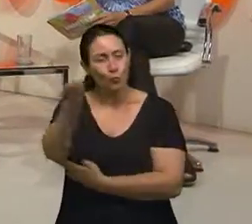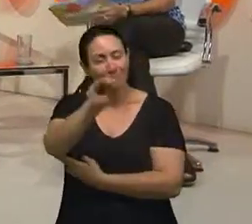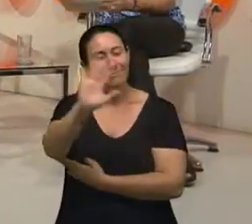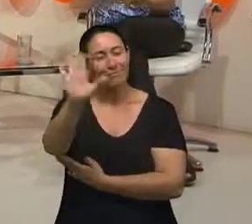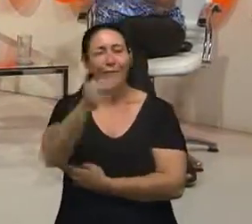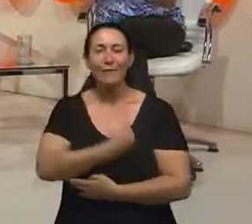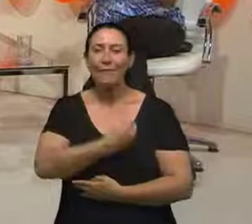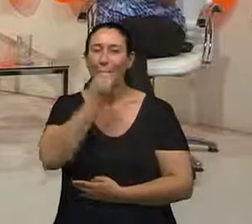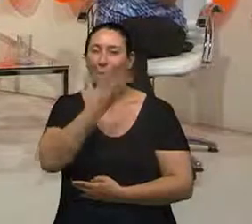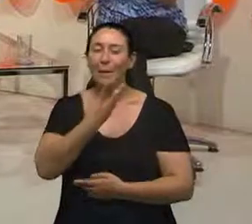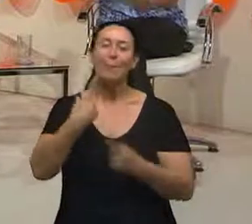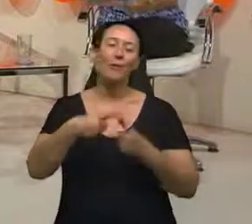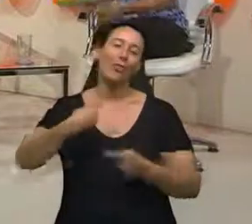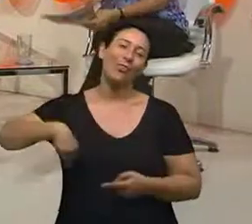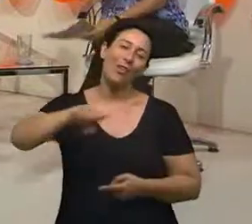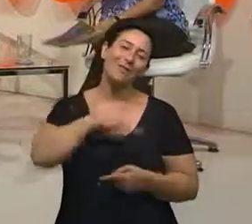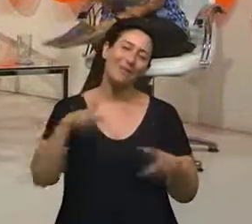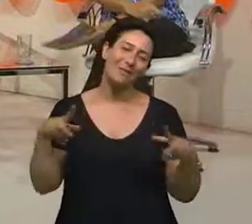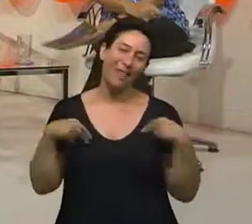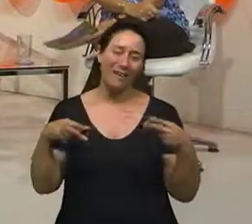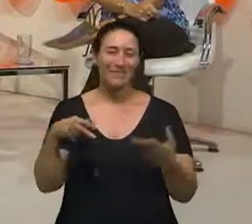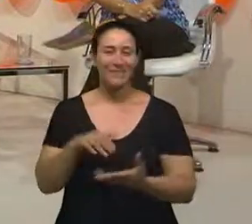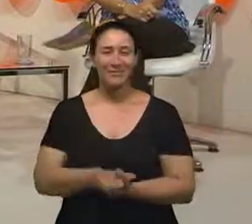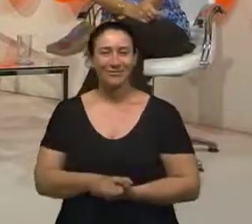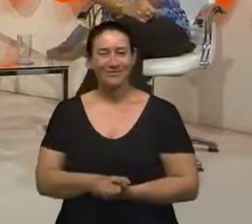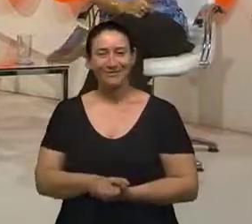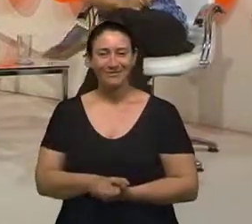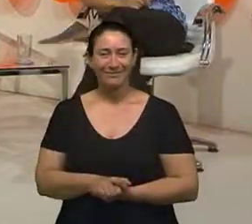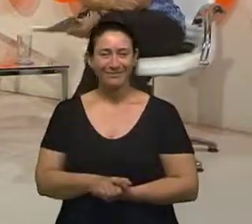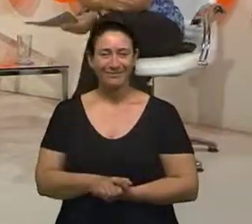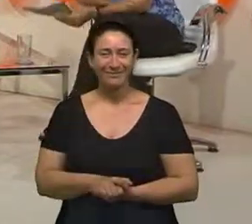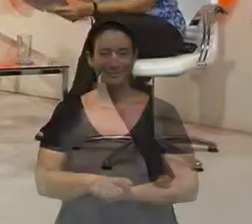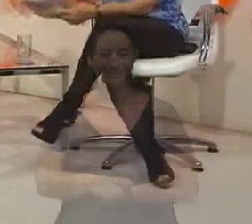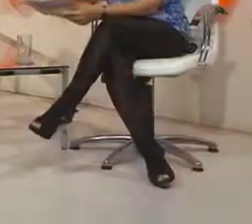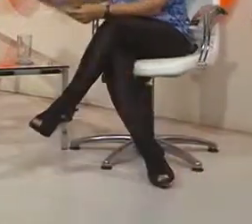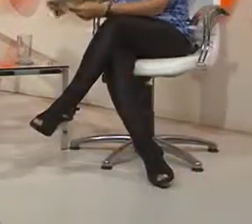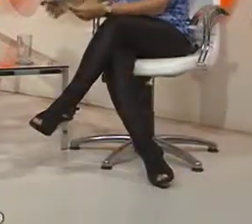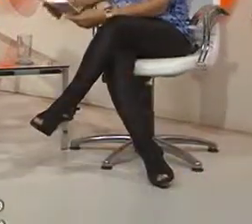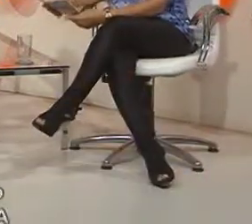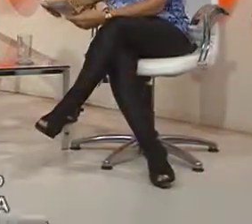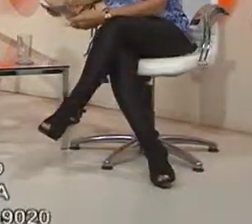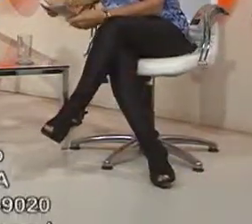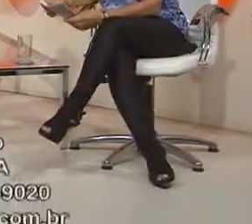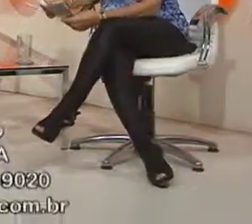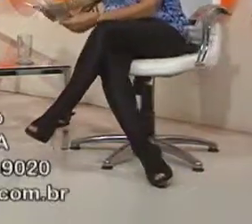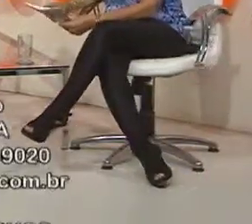e viva bem, porque a gente merece, não é?